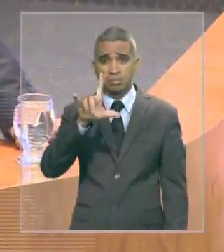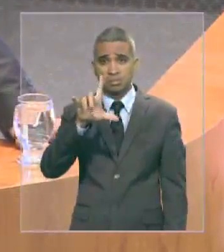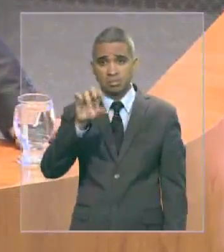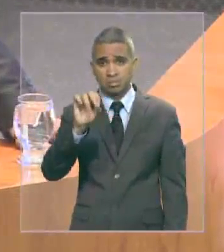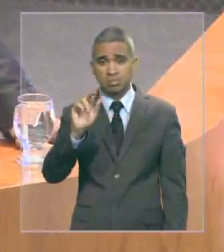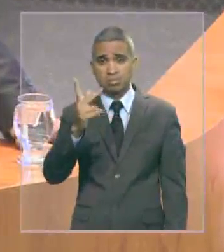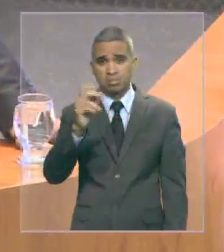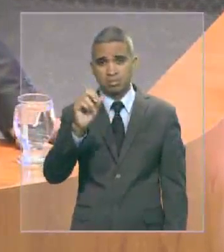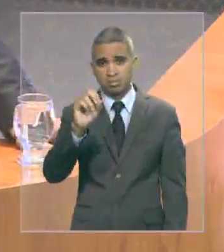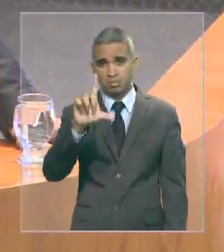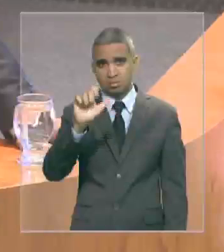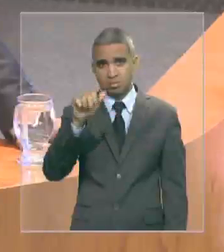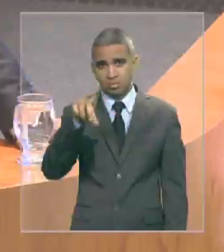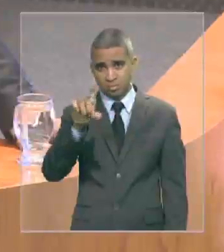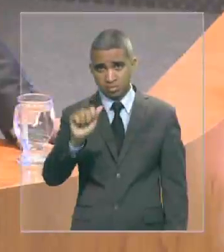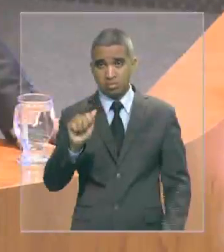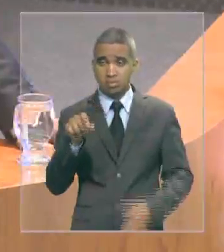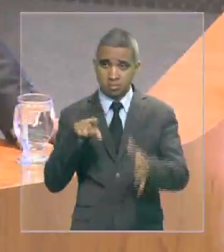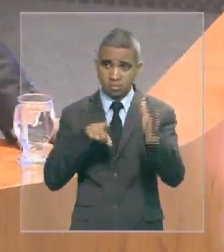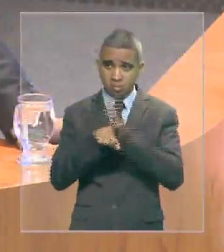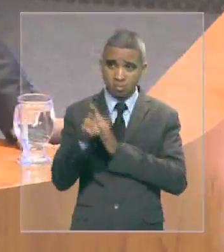Excelência.